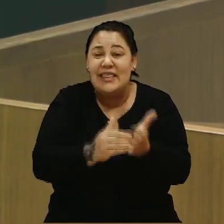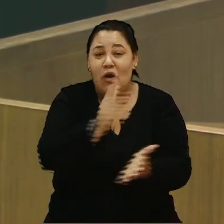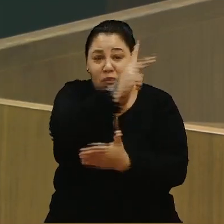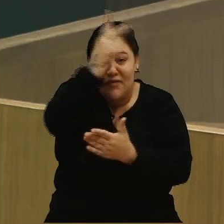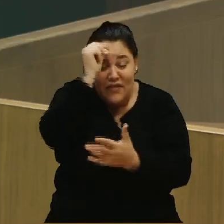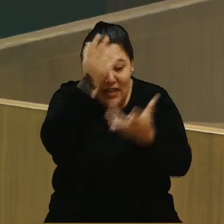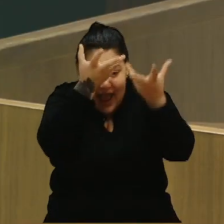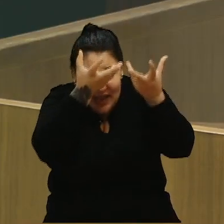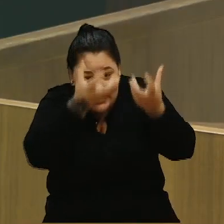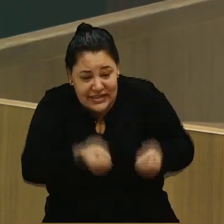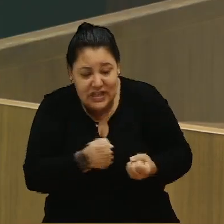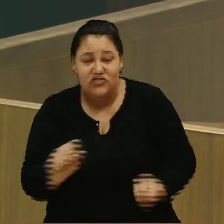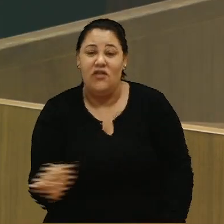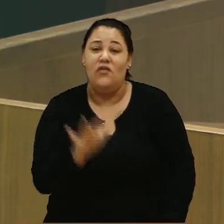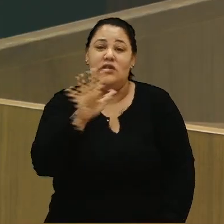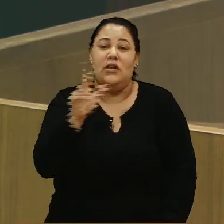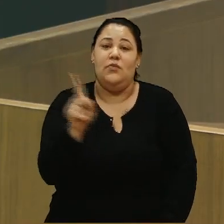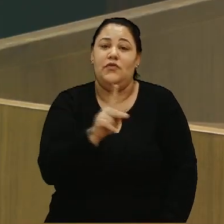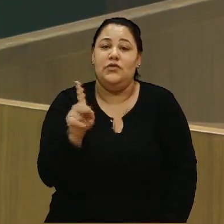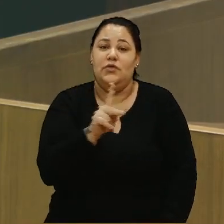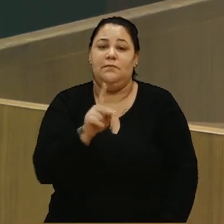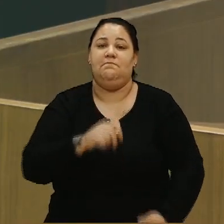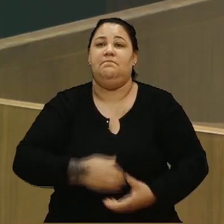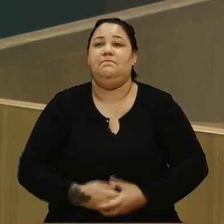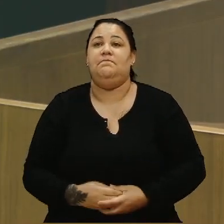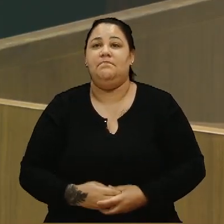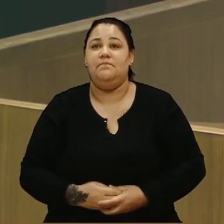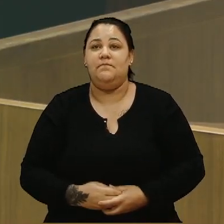convença a valorizar o servidor.